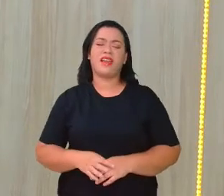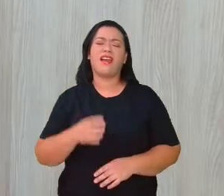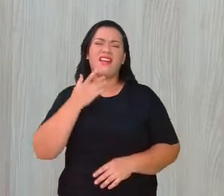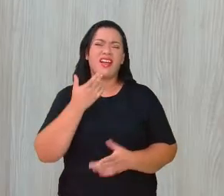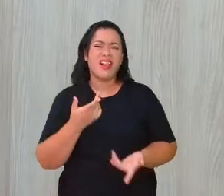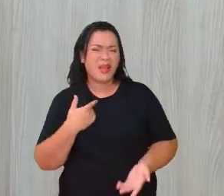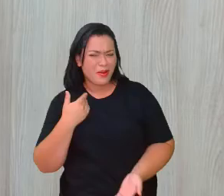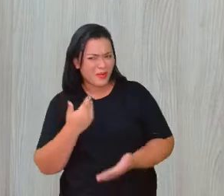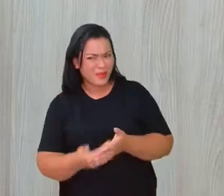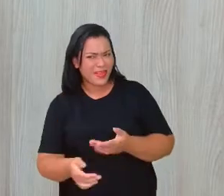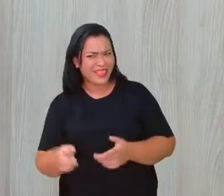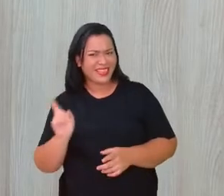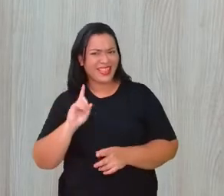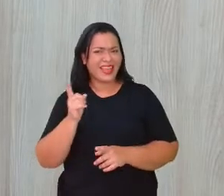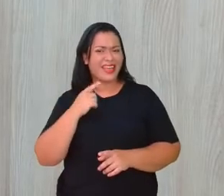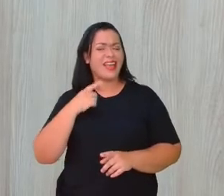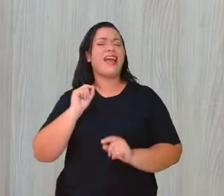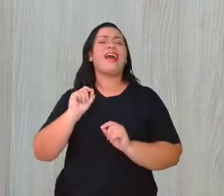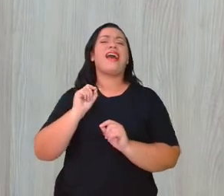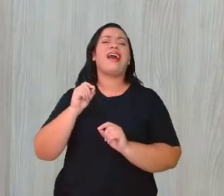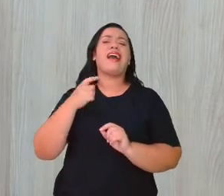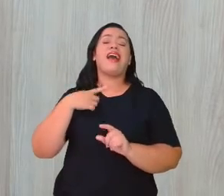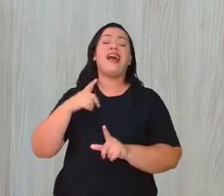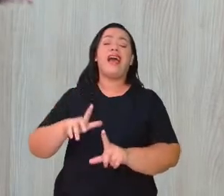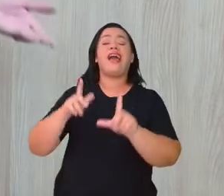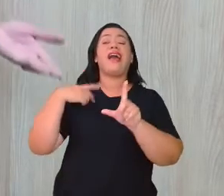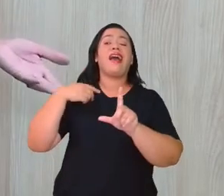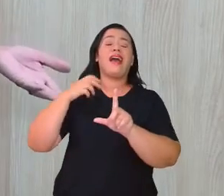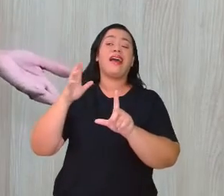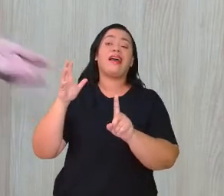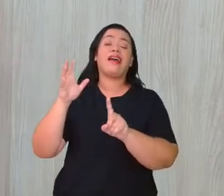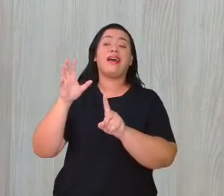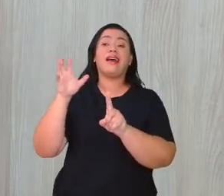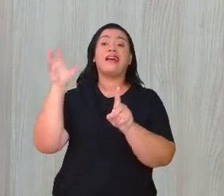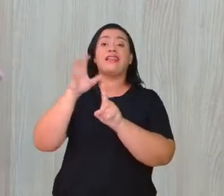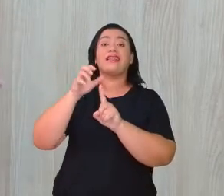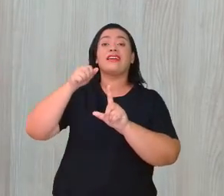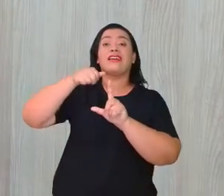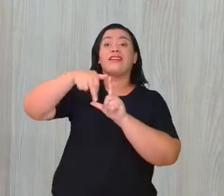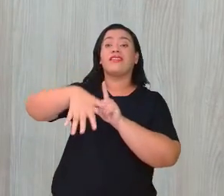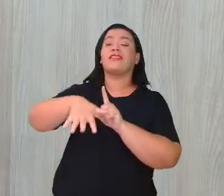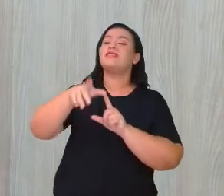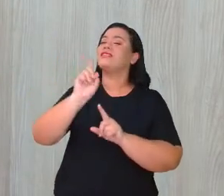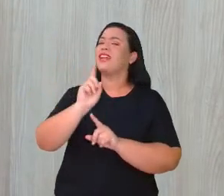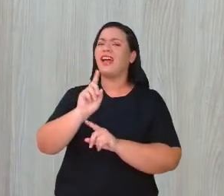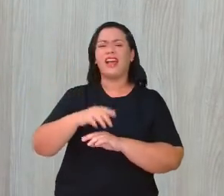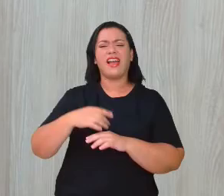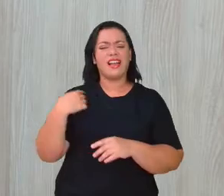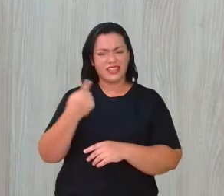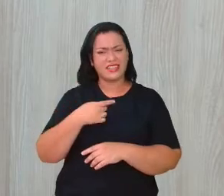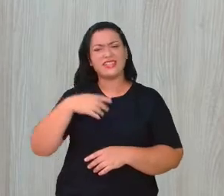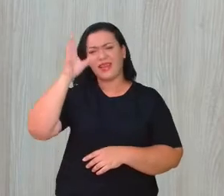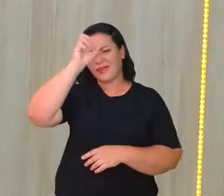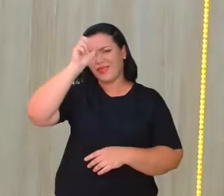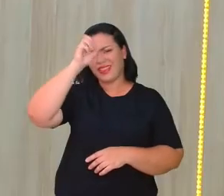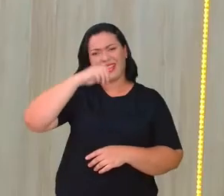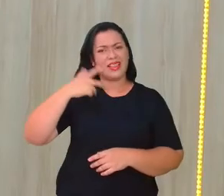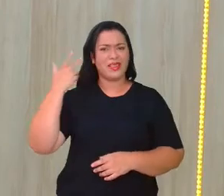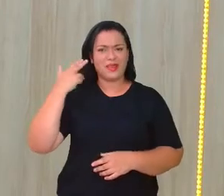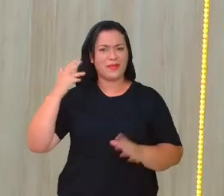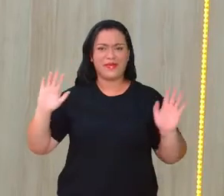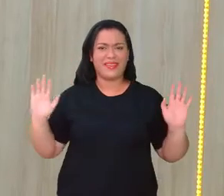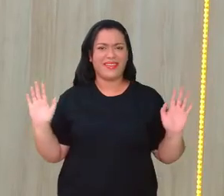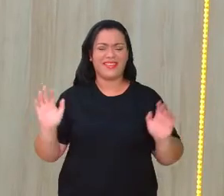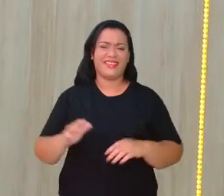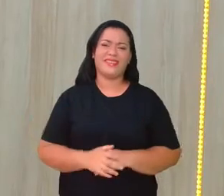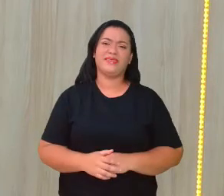pra blogueiro não, hein? A gente tá aqui numa boa. Vamos embora, pessoal. Ainda vai aprender. Oh. Pois é. E